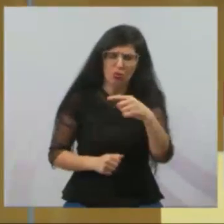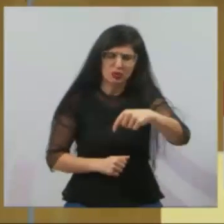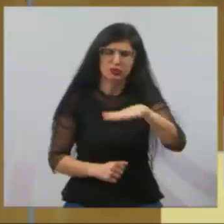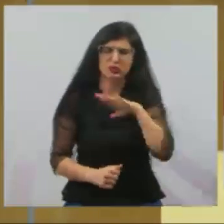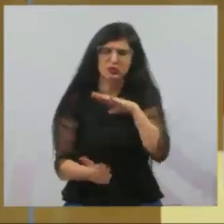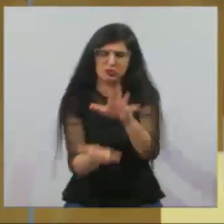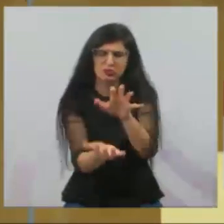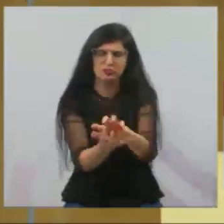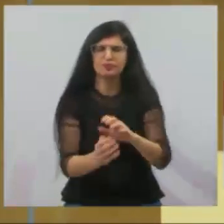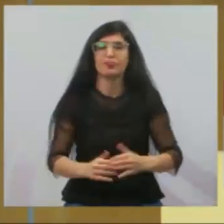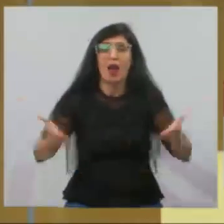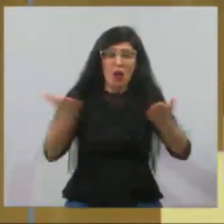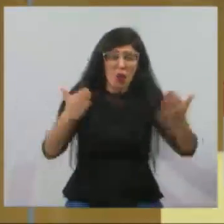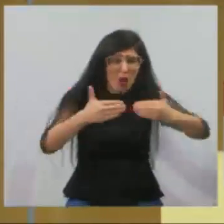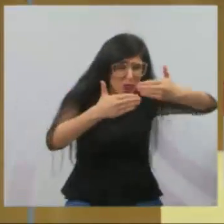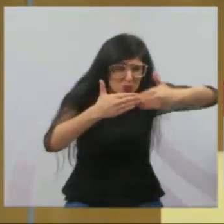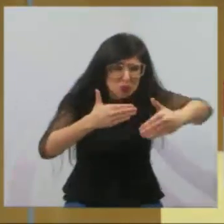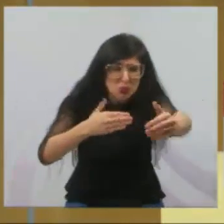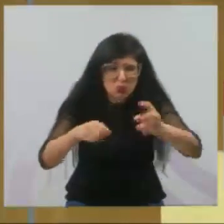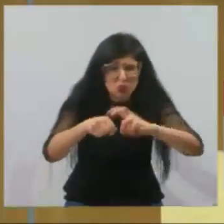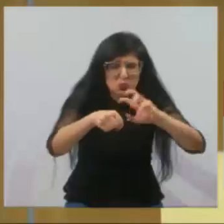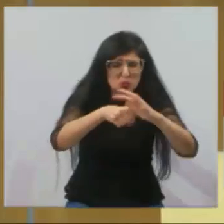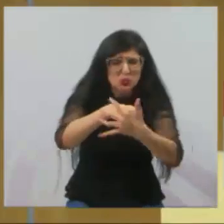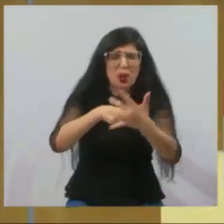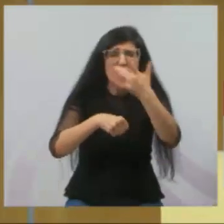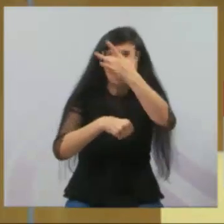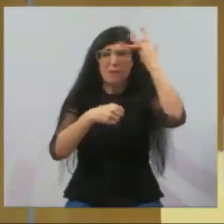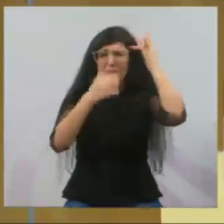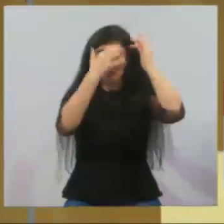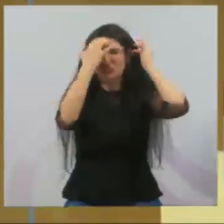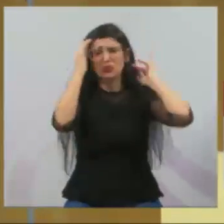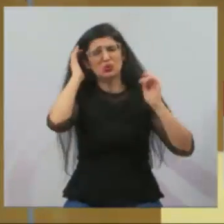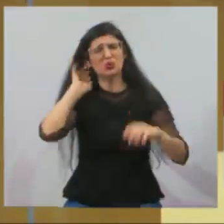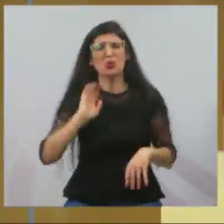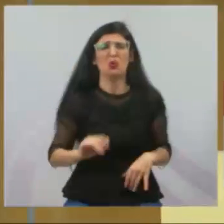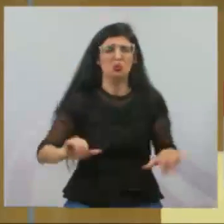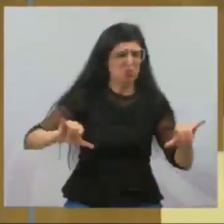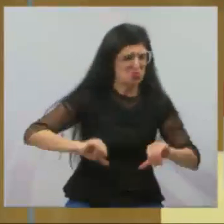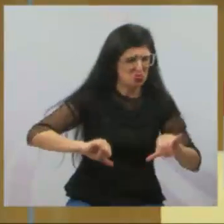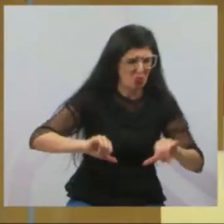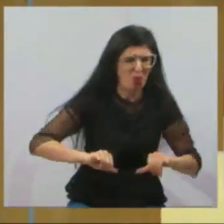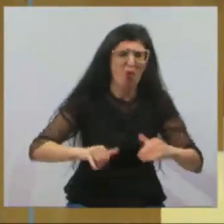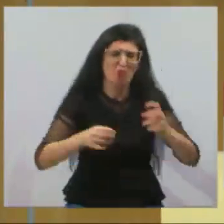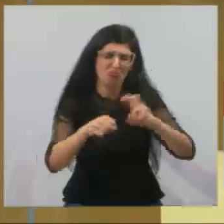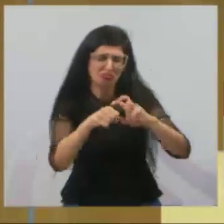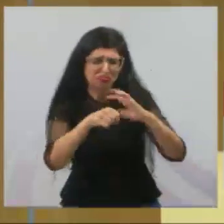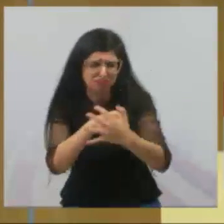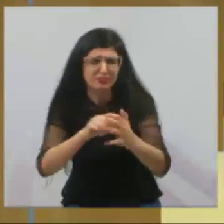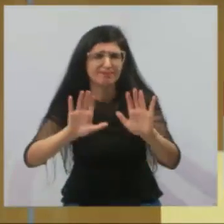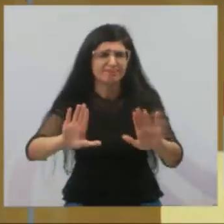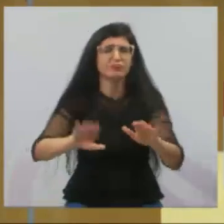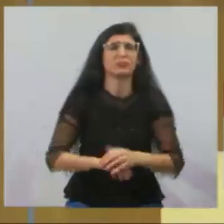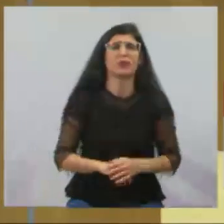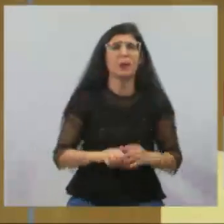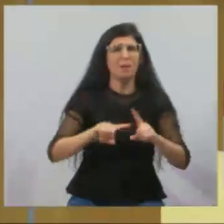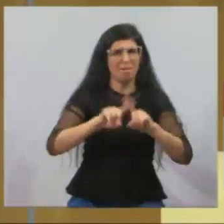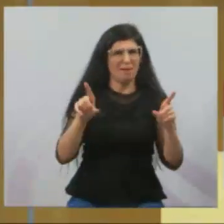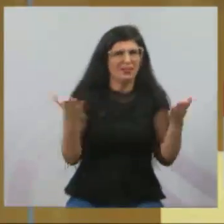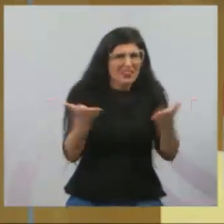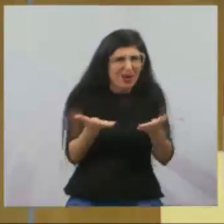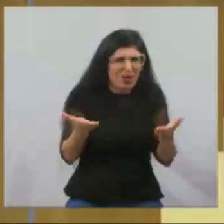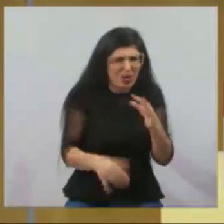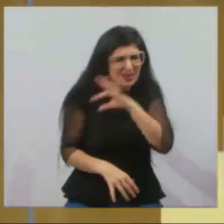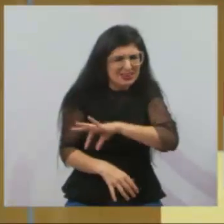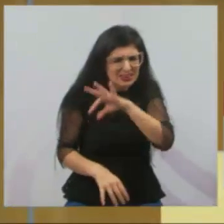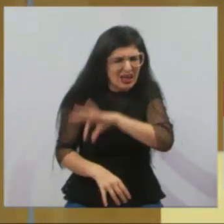que todo mundo está aí fazendo sacrifícios, né? A gente tentar mexer numa coisa que é sagrada, que é o salário do servidor público, né,